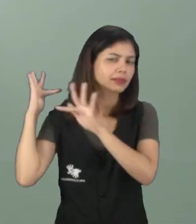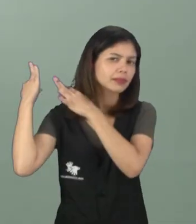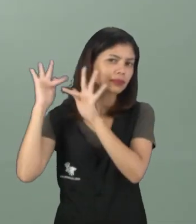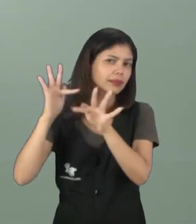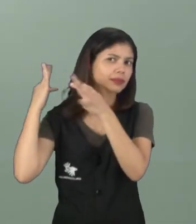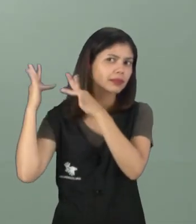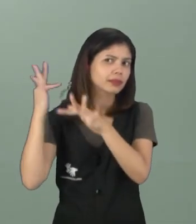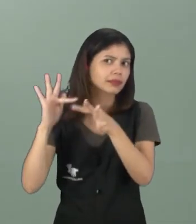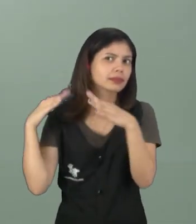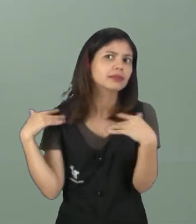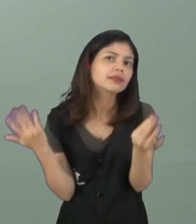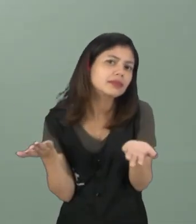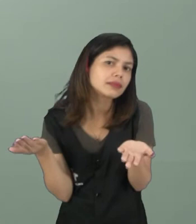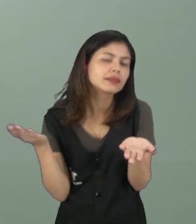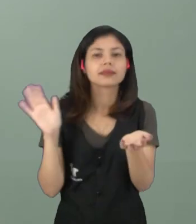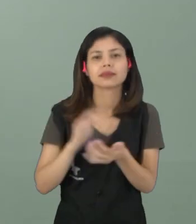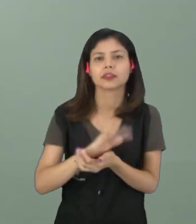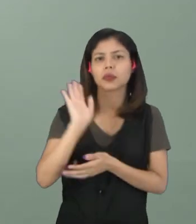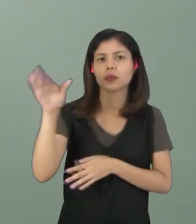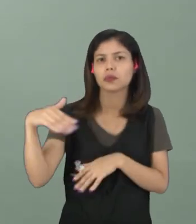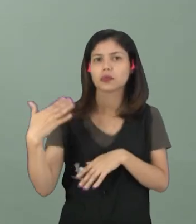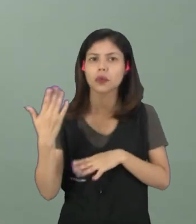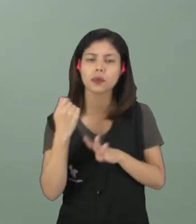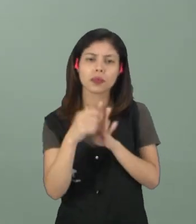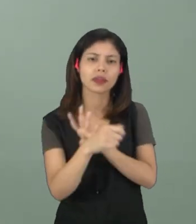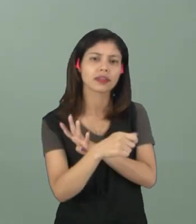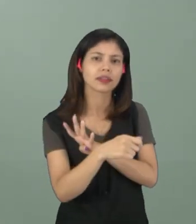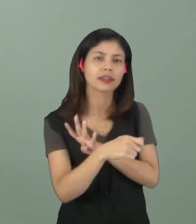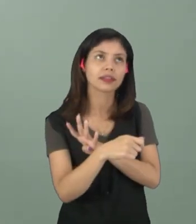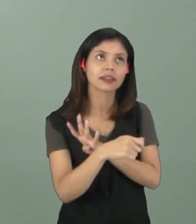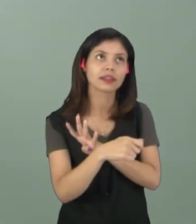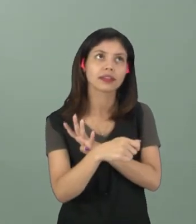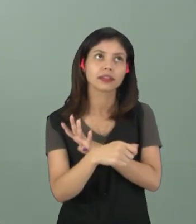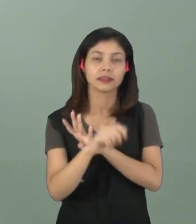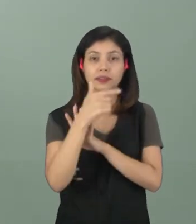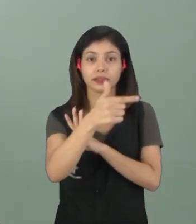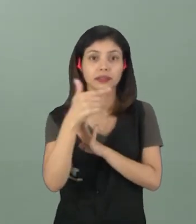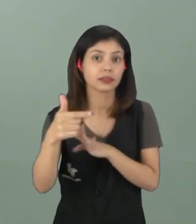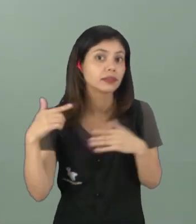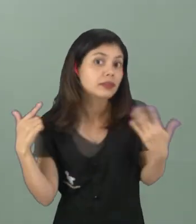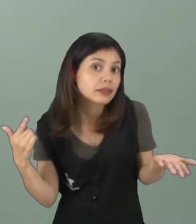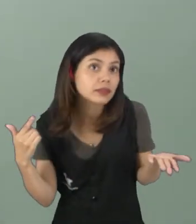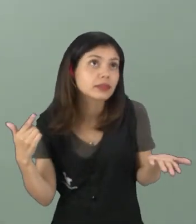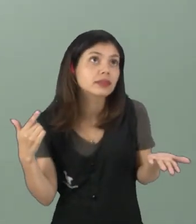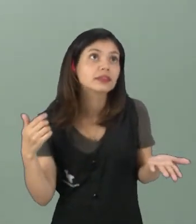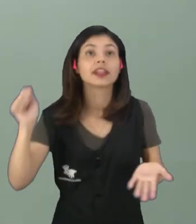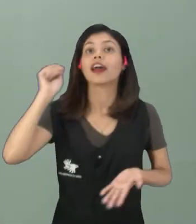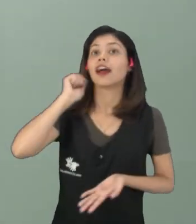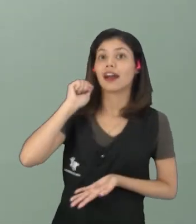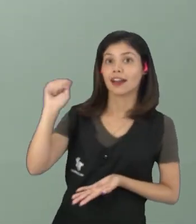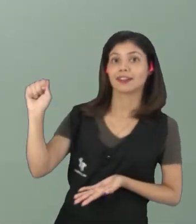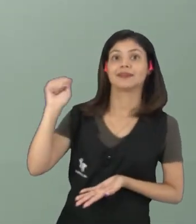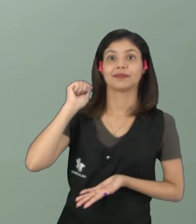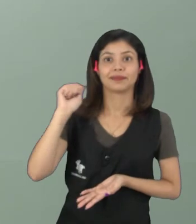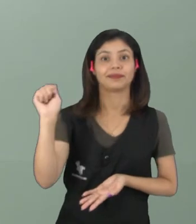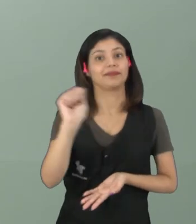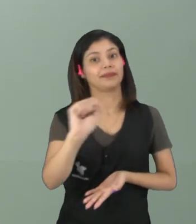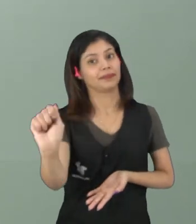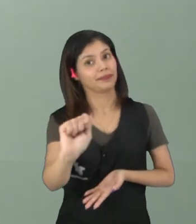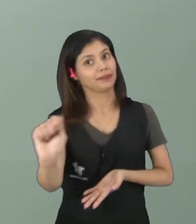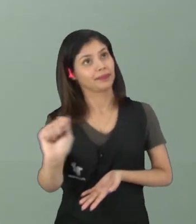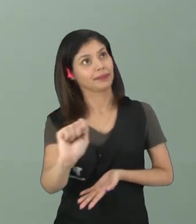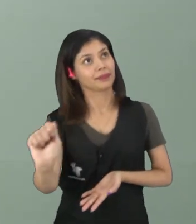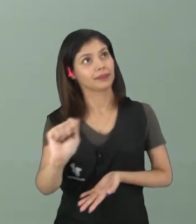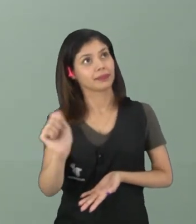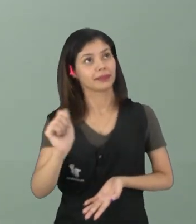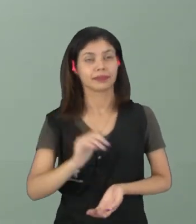comemorado o Dia do Folclore e que mês 22 de Agosto Vejam Só